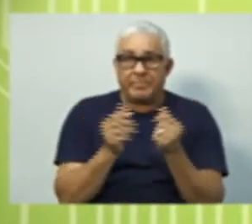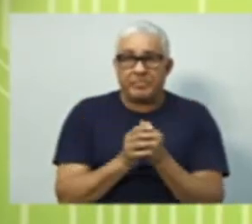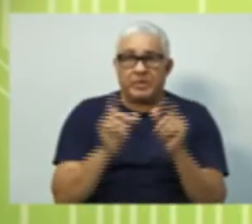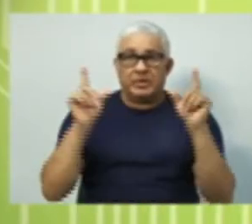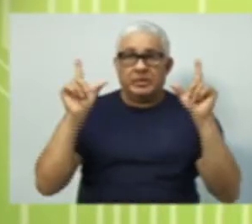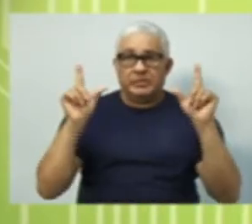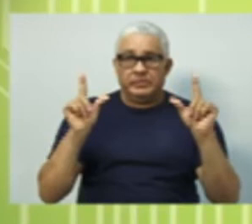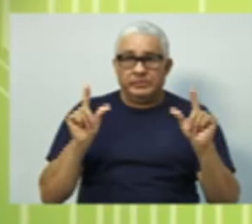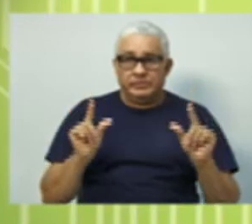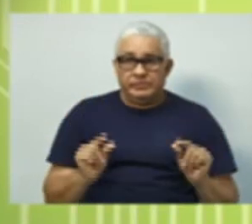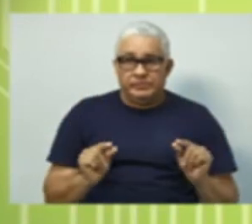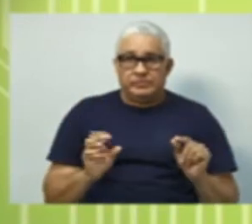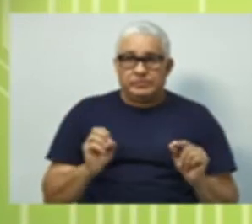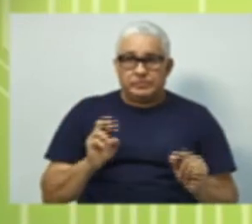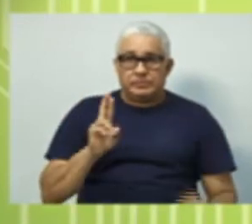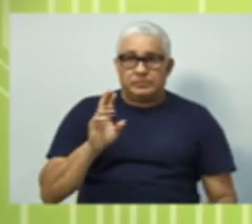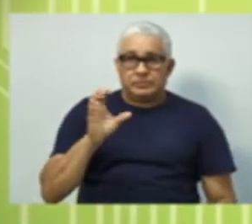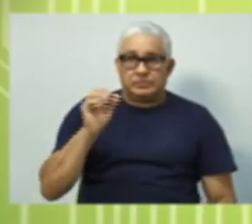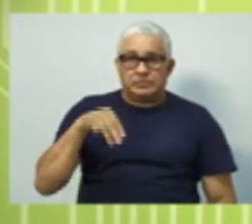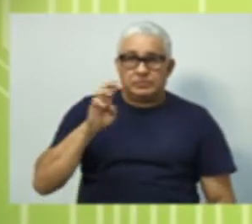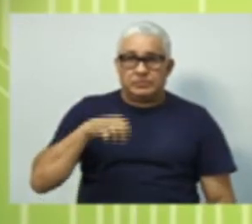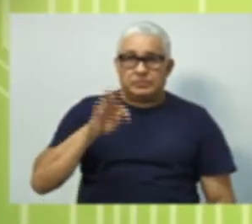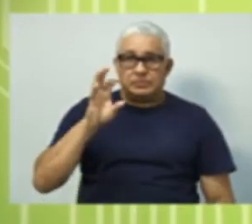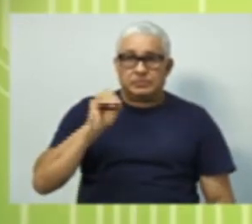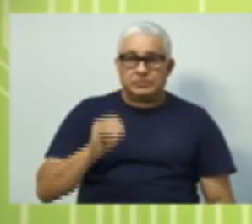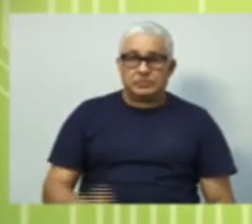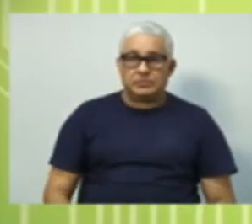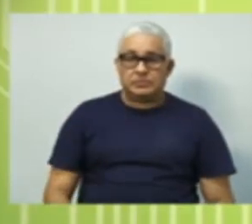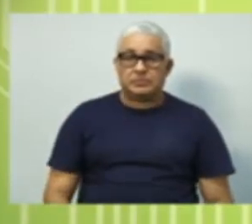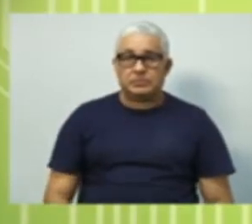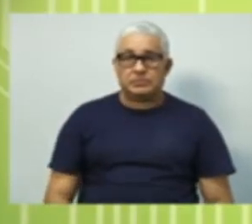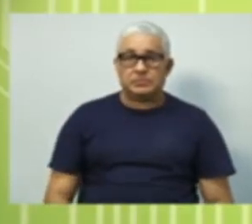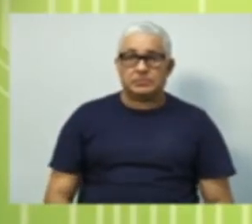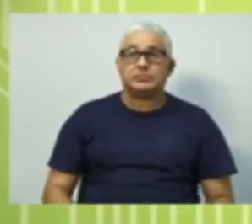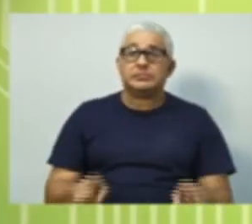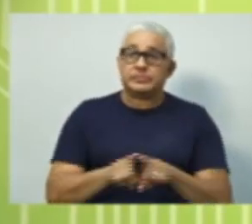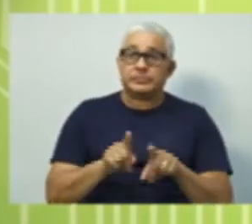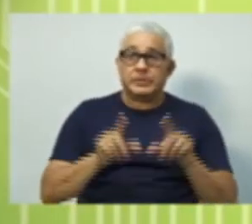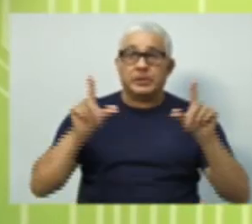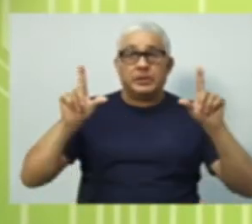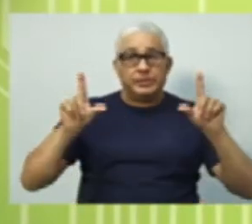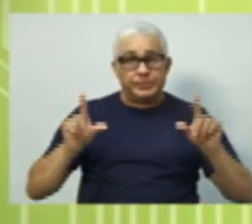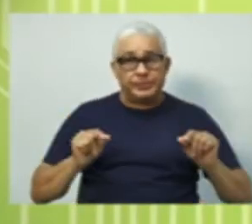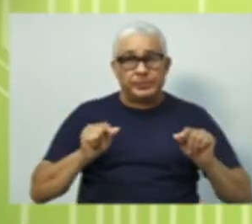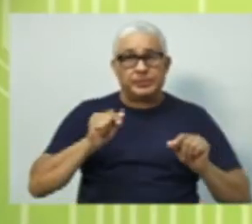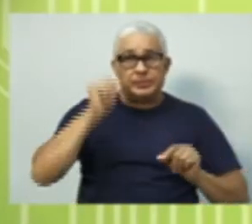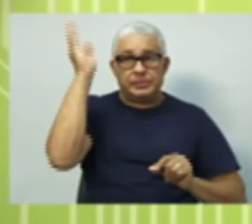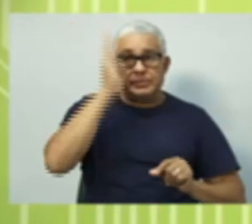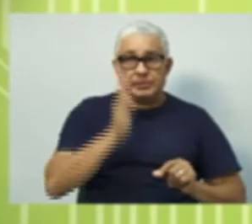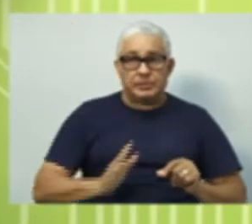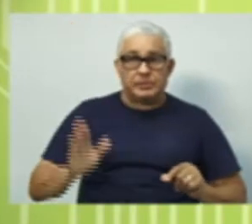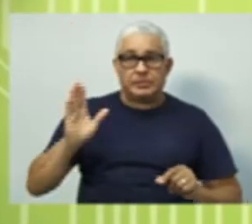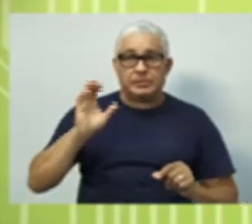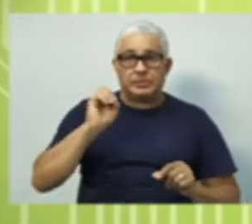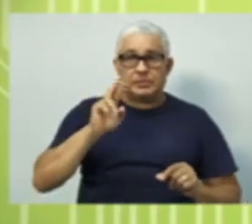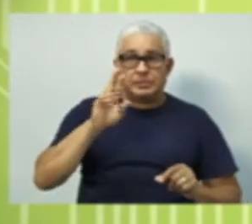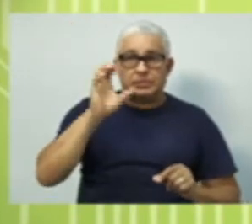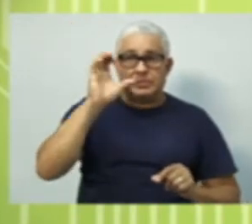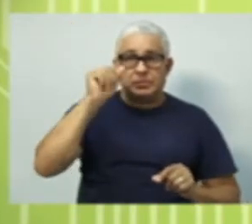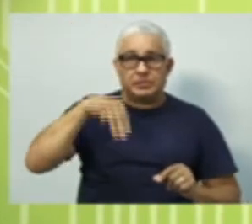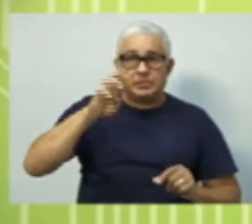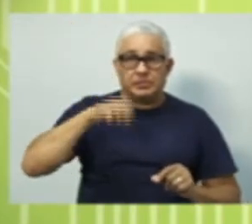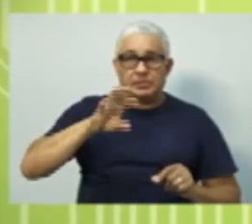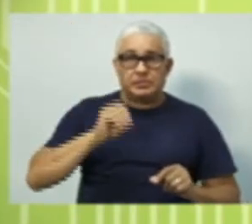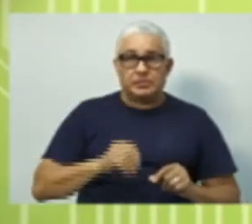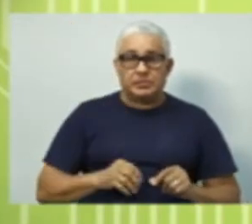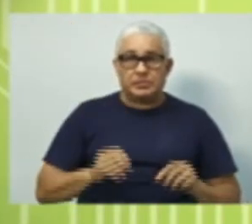de despesa, tem que partir individualmente de você, estender na sua família para que você seja um bom gestor orçamentário dentro